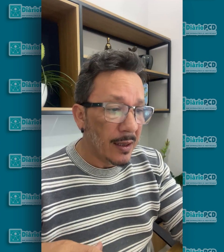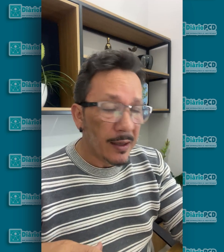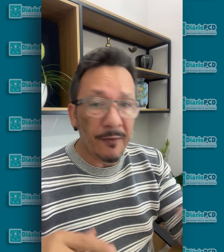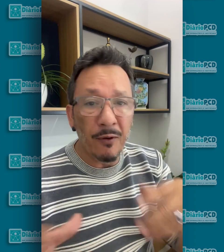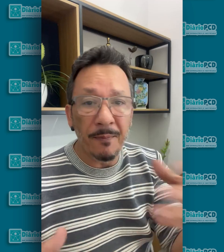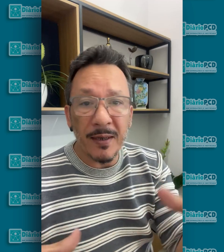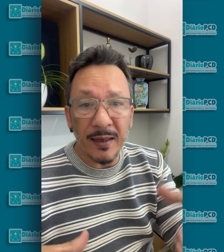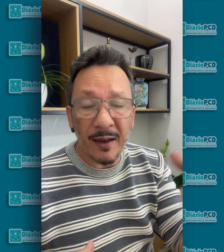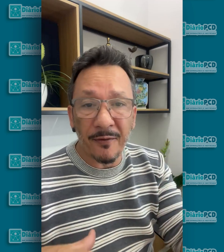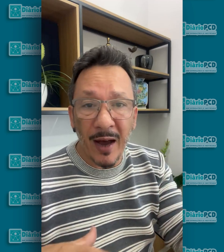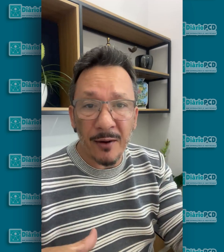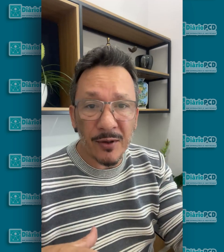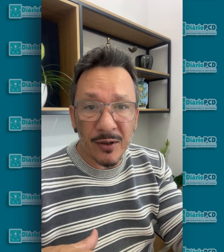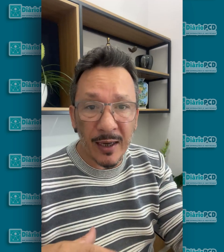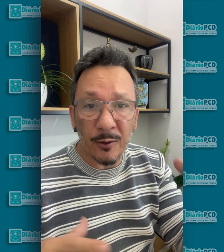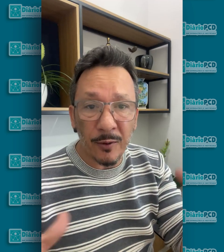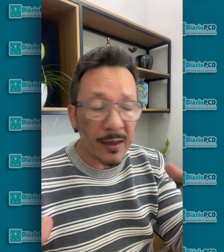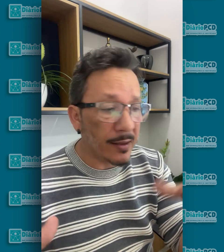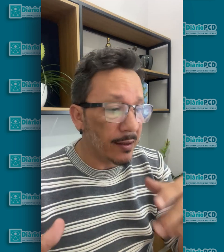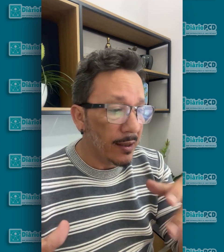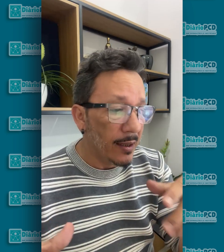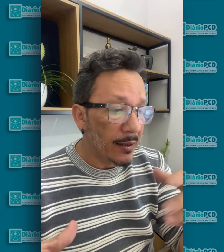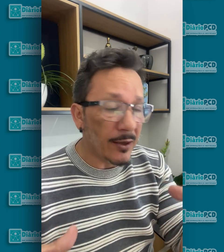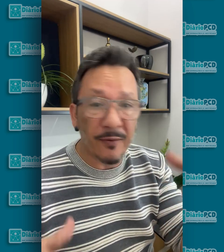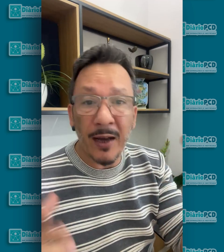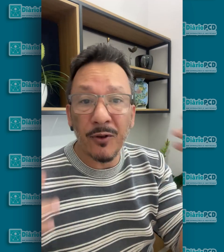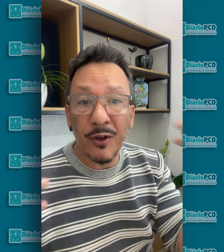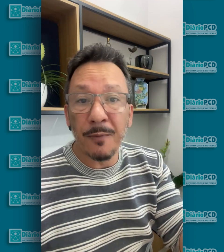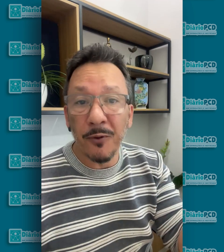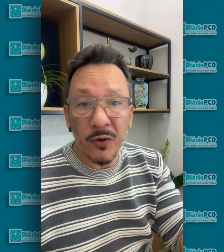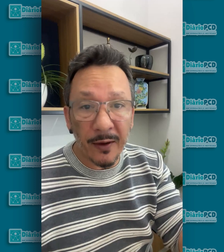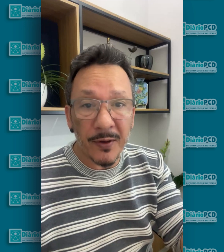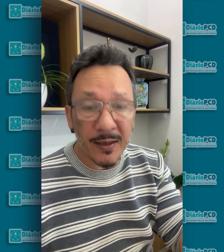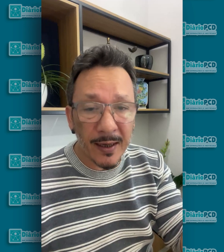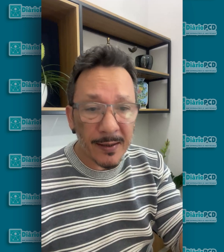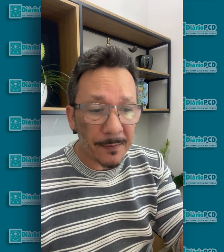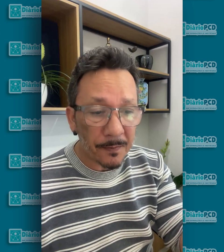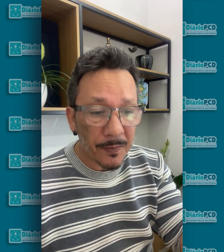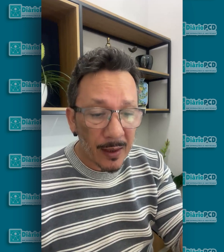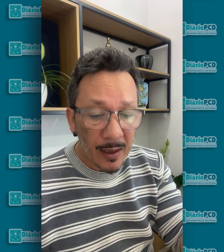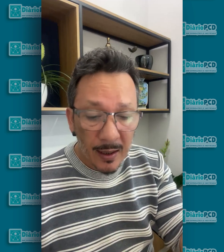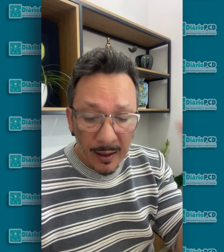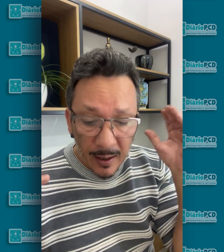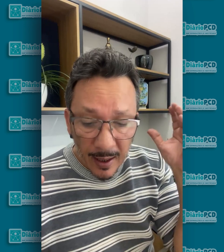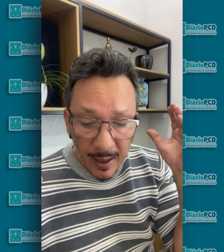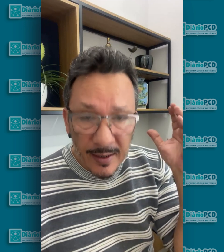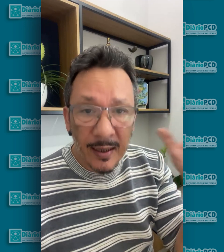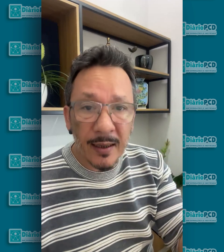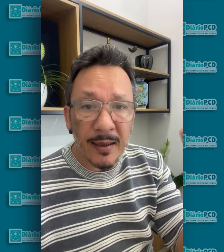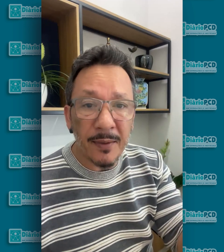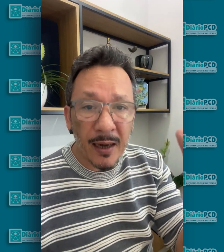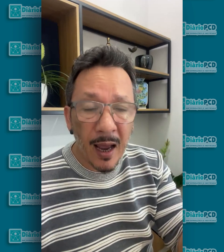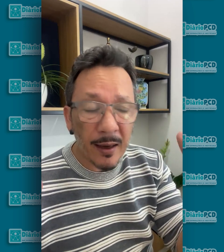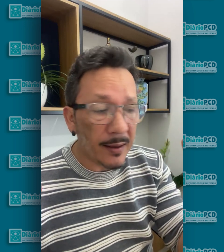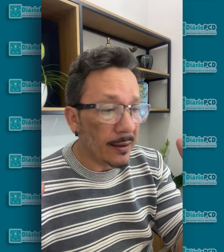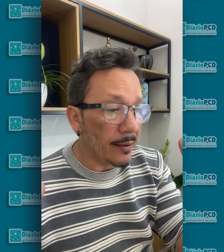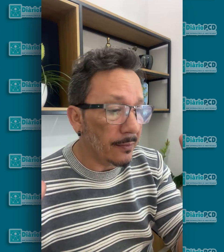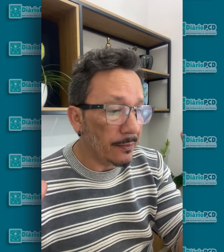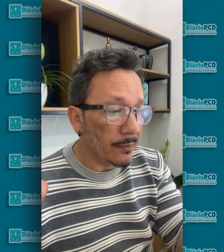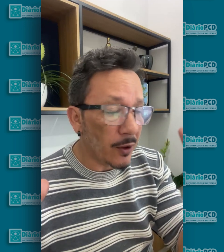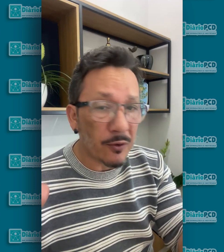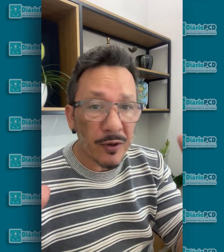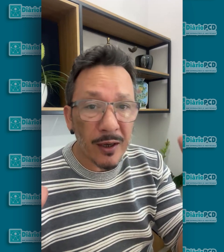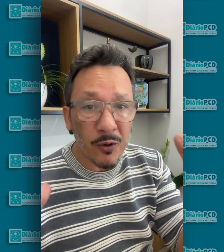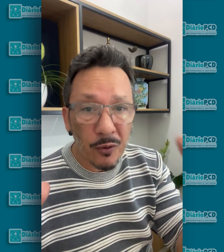pessoas que vão representar vários setores, vários tipos de deficiência. Essa liminar